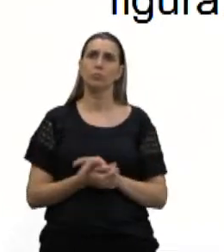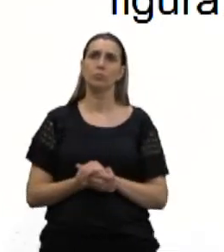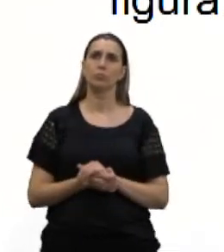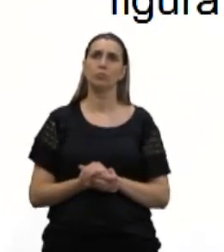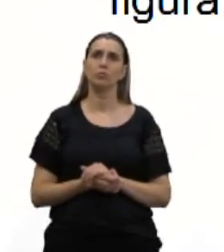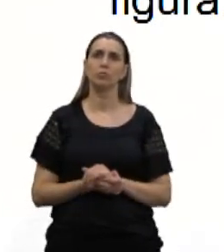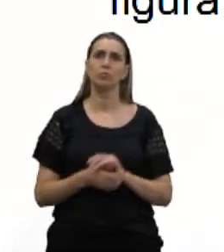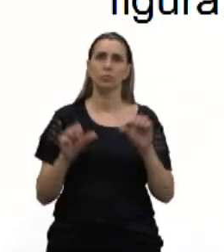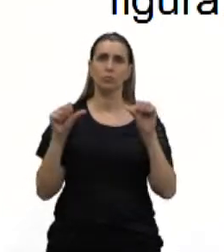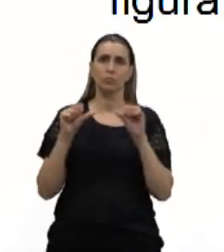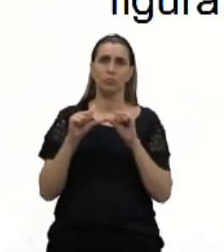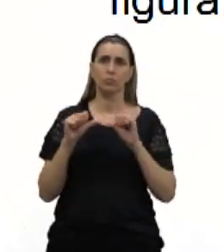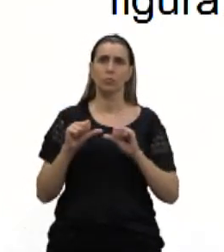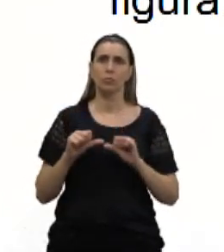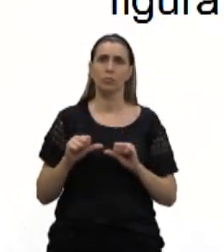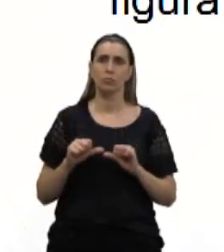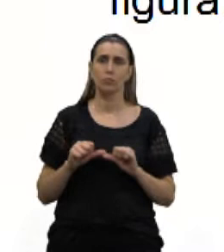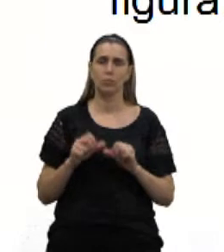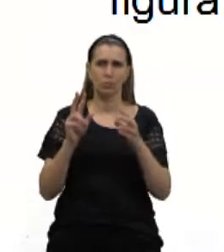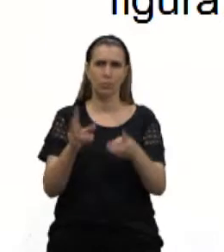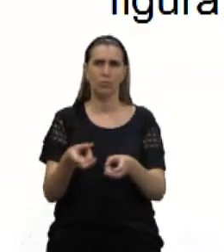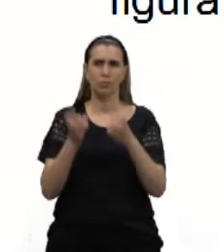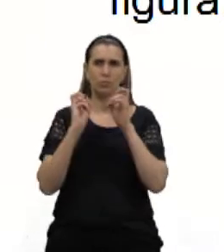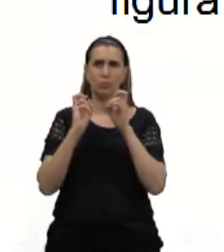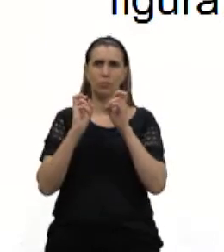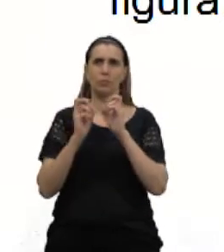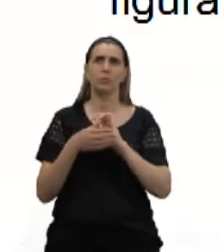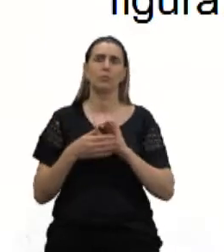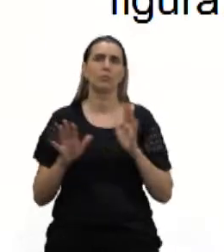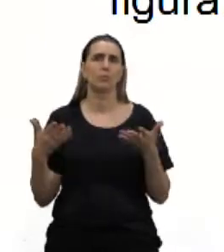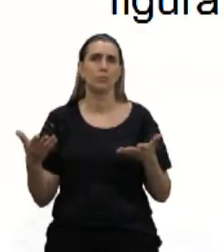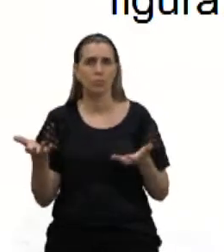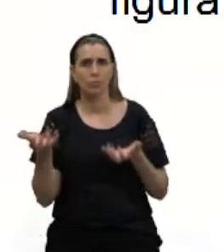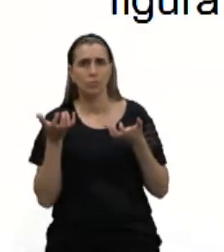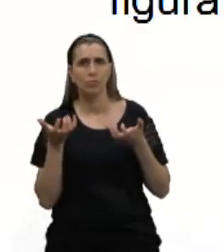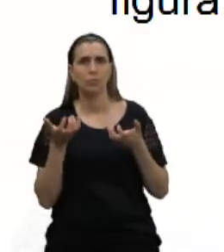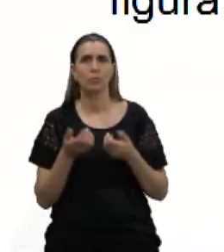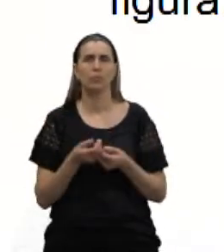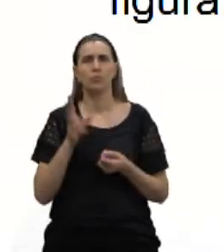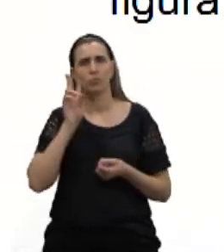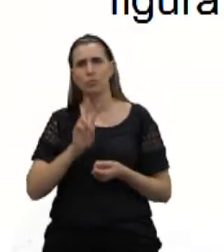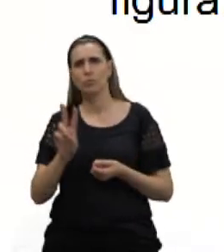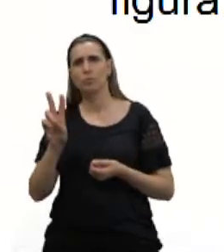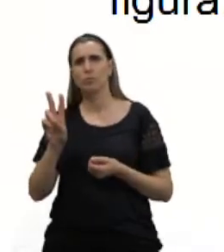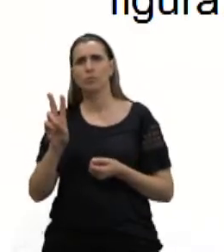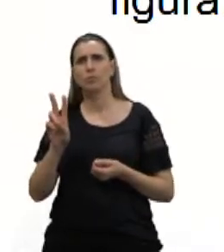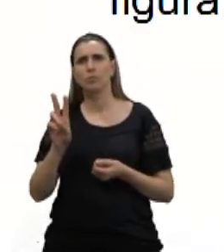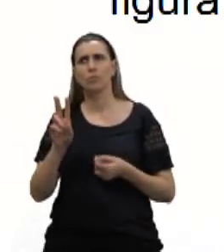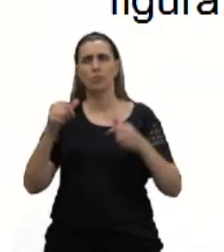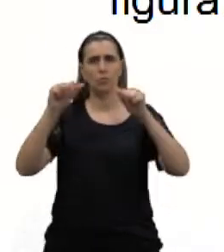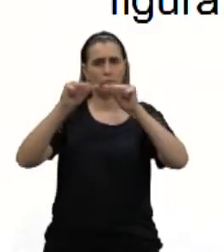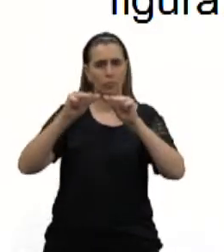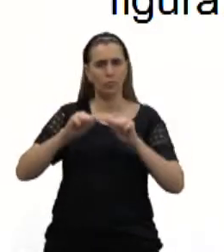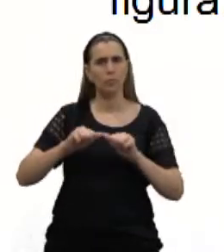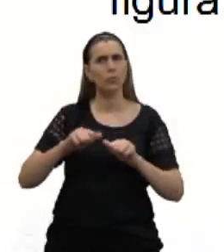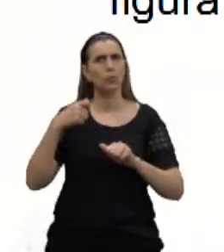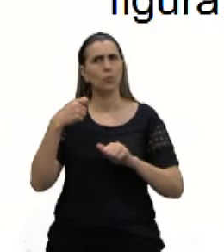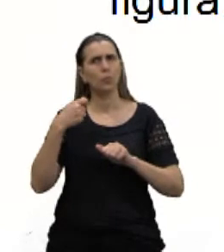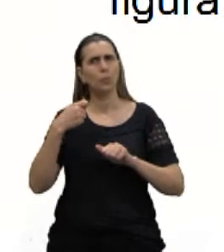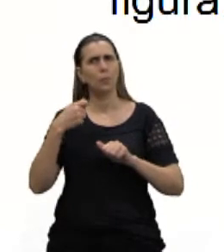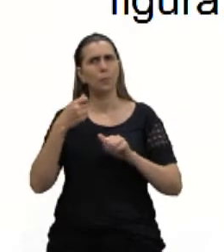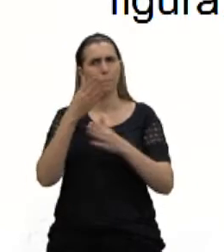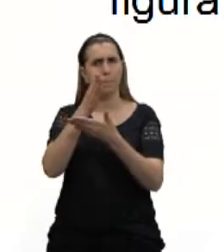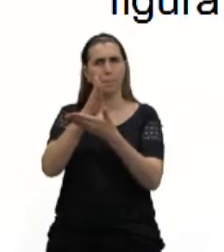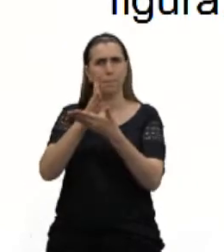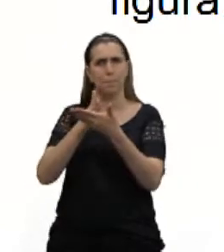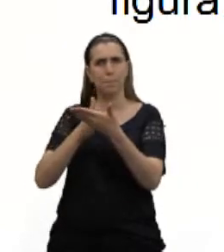nessa simetria para a gente perceber. Quando eu quero... enxergar um elemento simétrico, eu preciso desse eixo